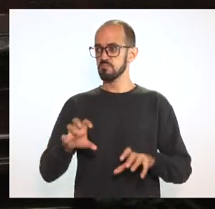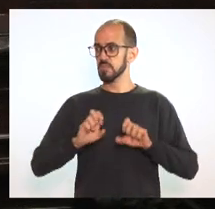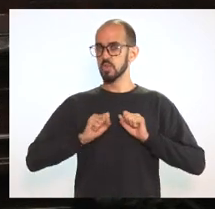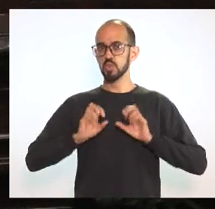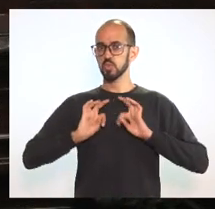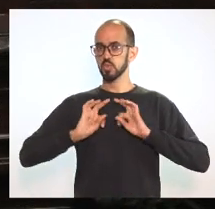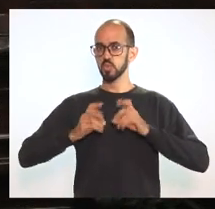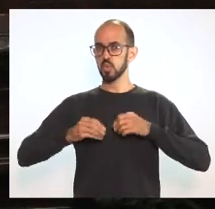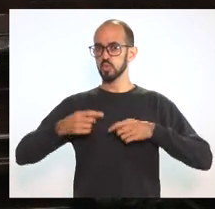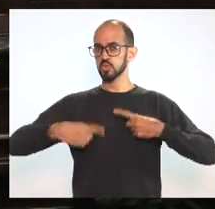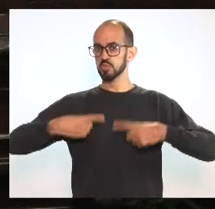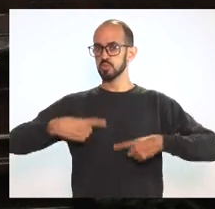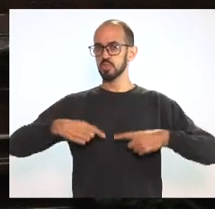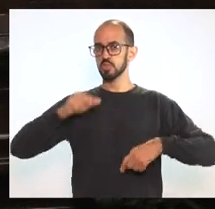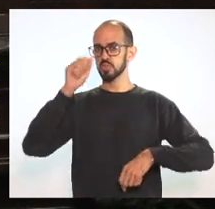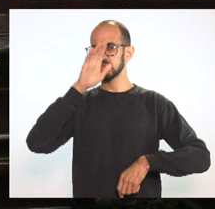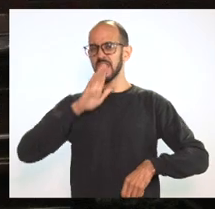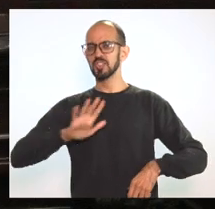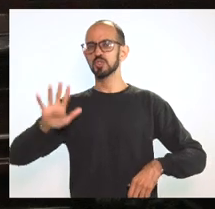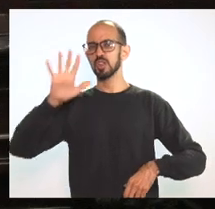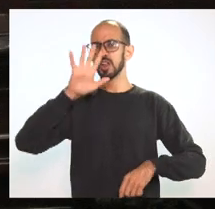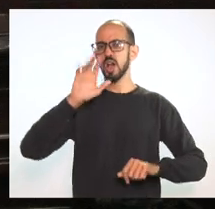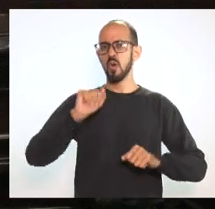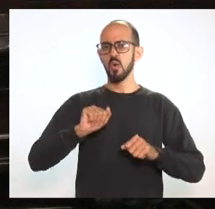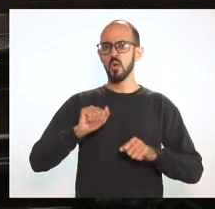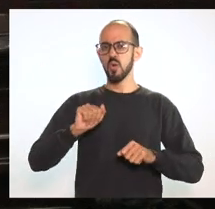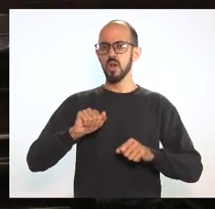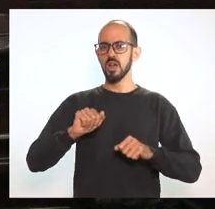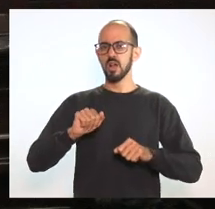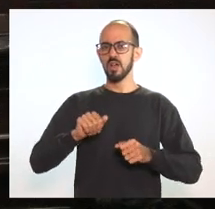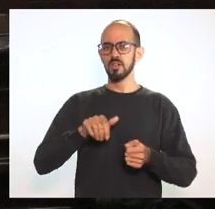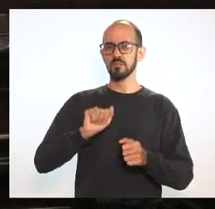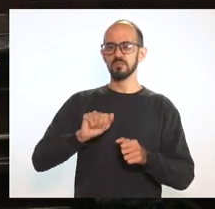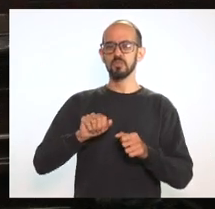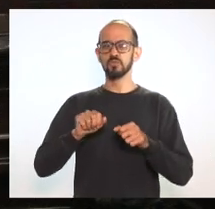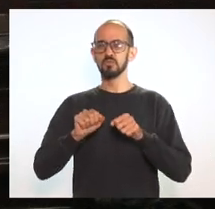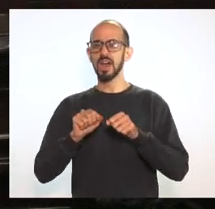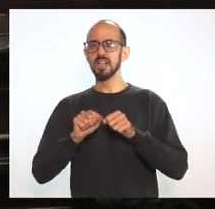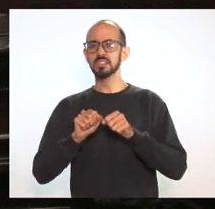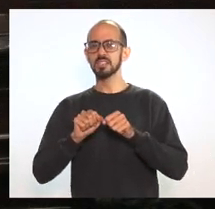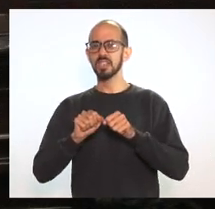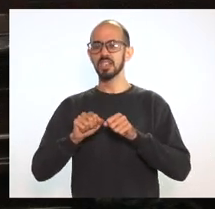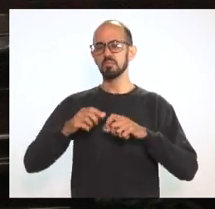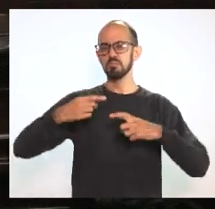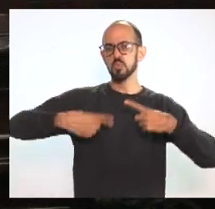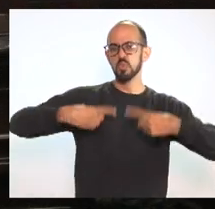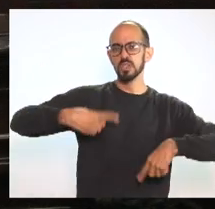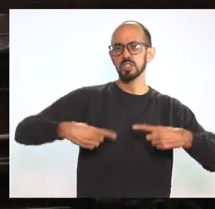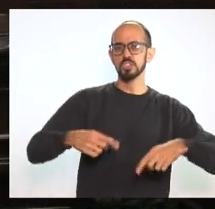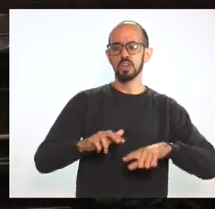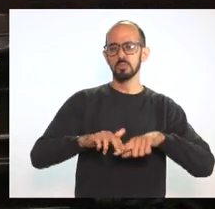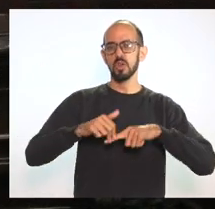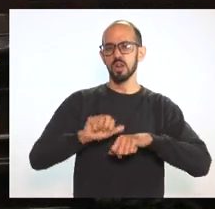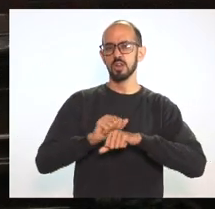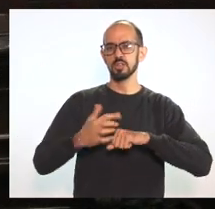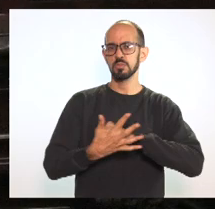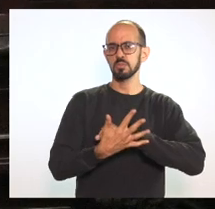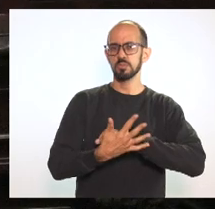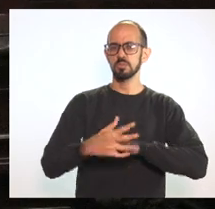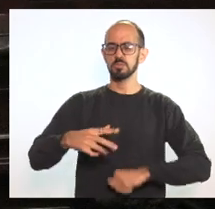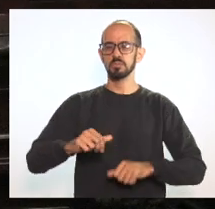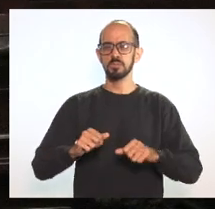nacional. Politizam a pandemia para defender interesses pessoais. Falei